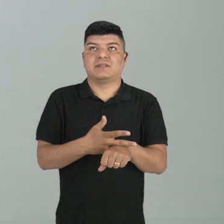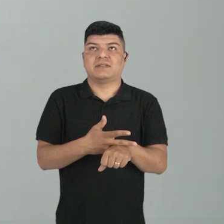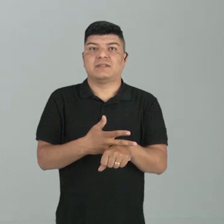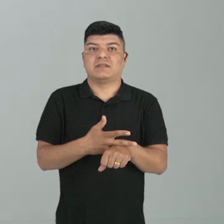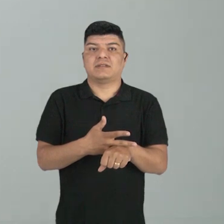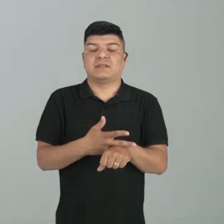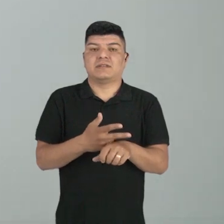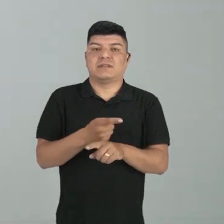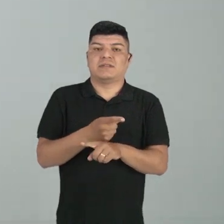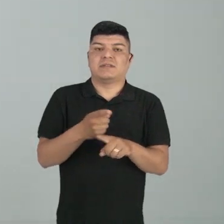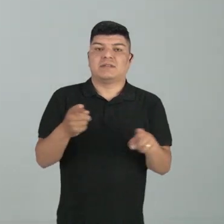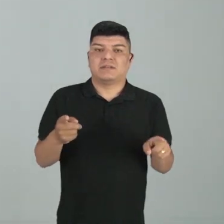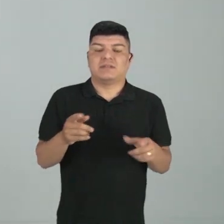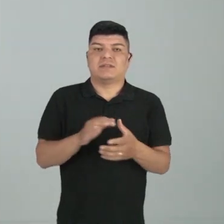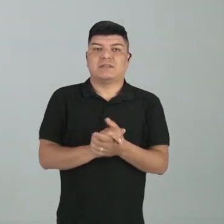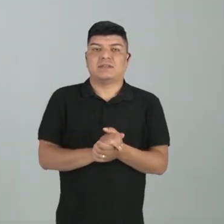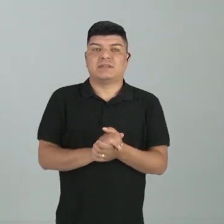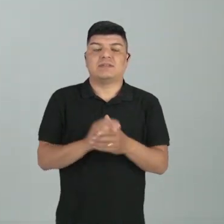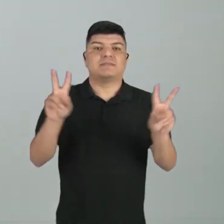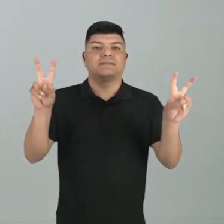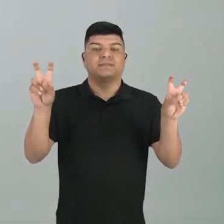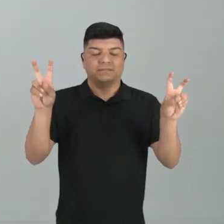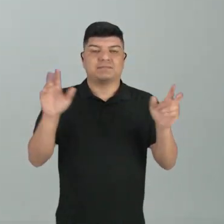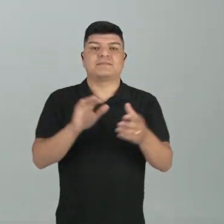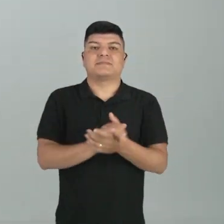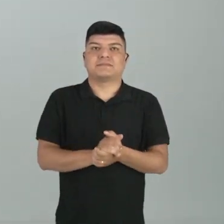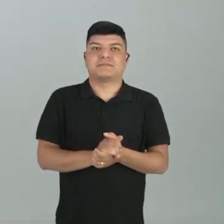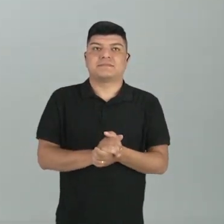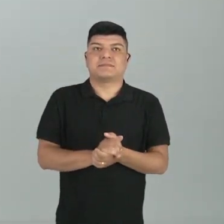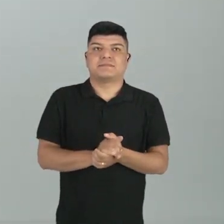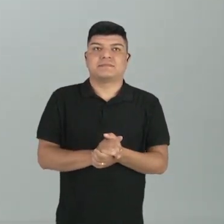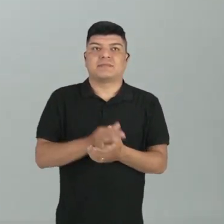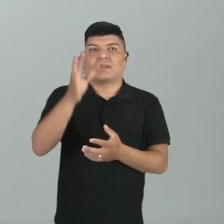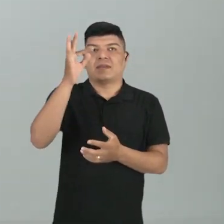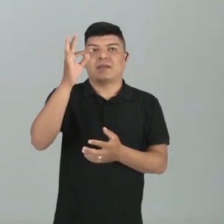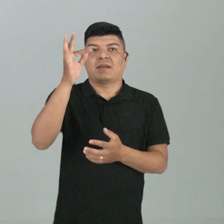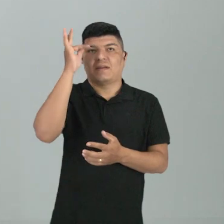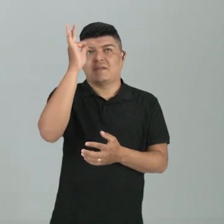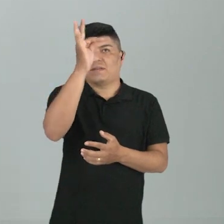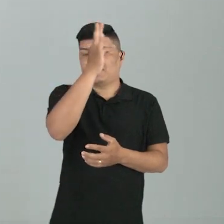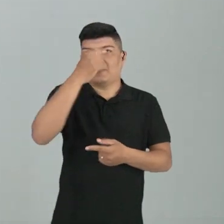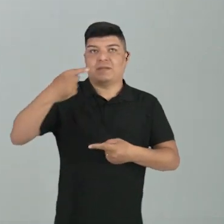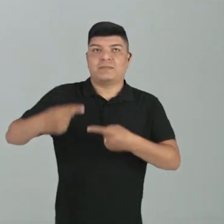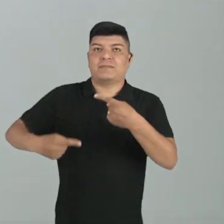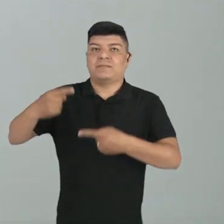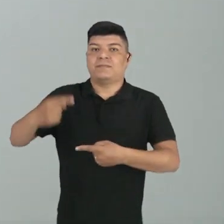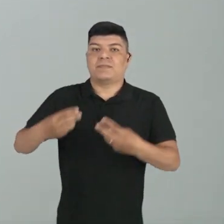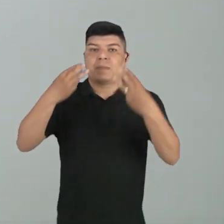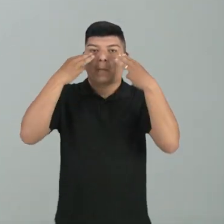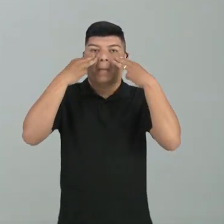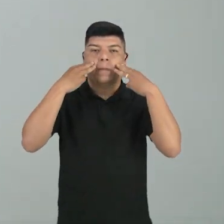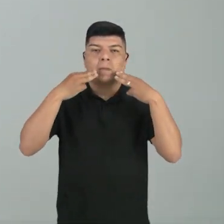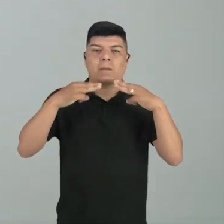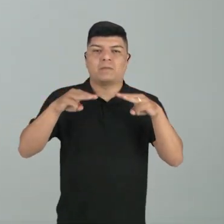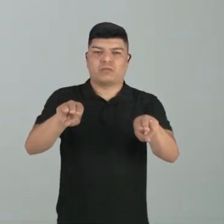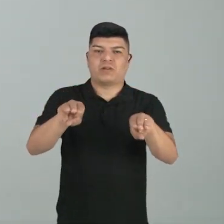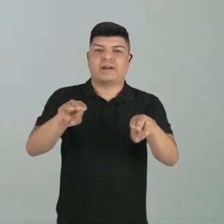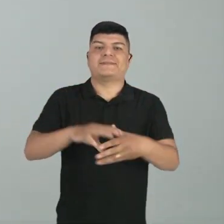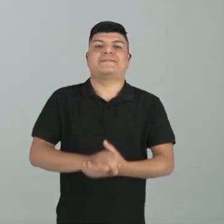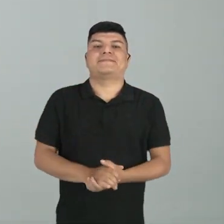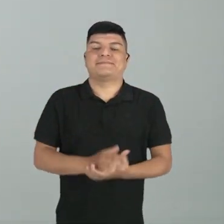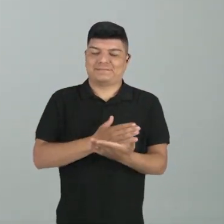na qual nós iremos tratar a respeito da filosofia política de Maquiavel.